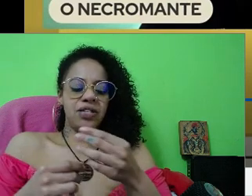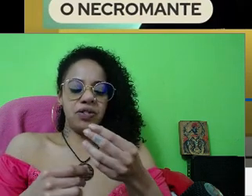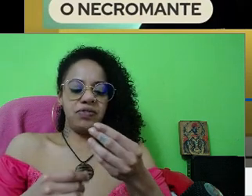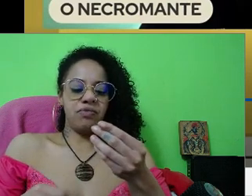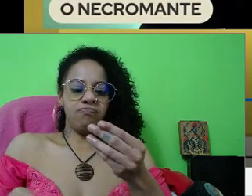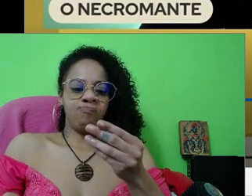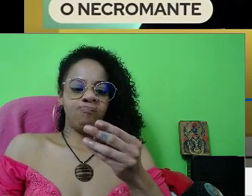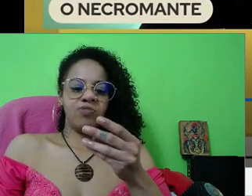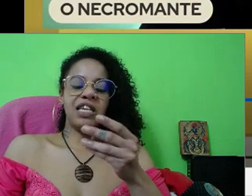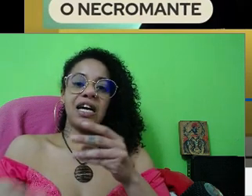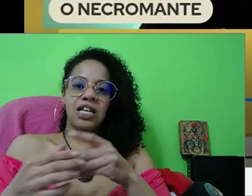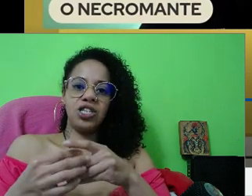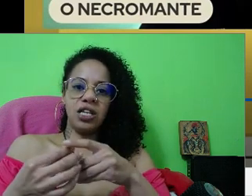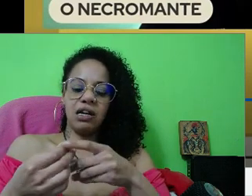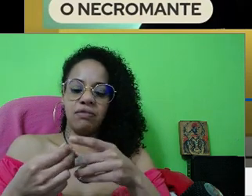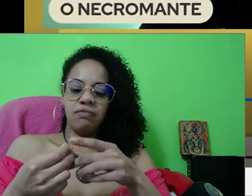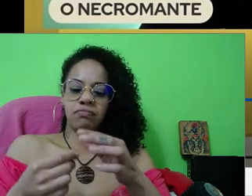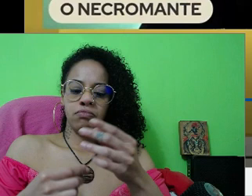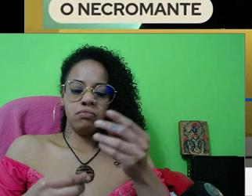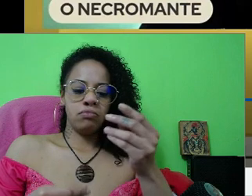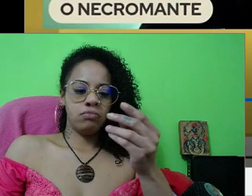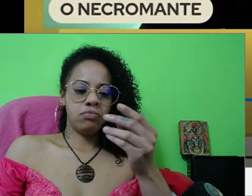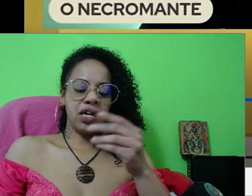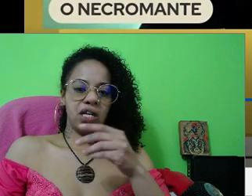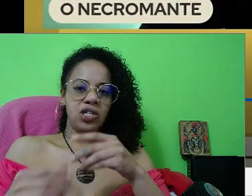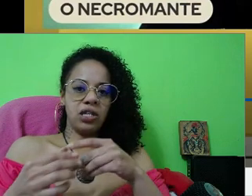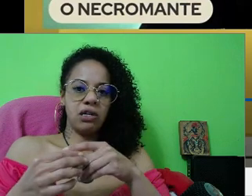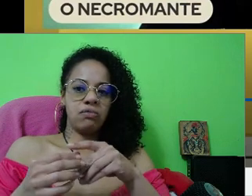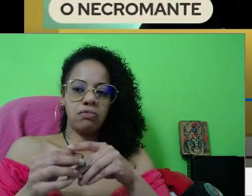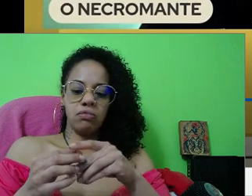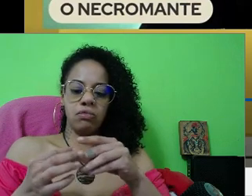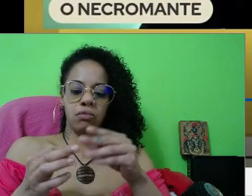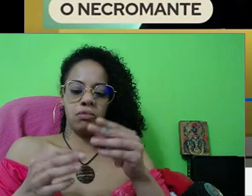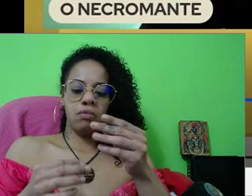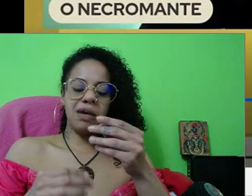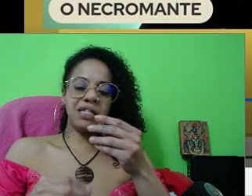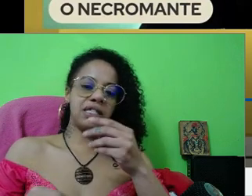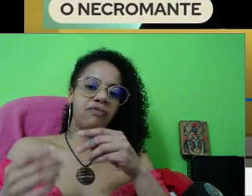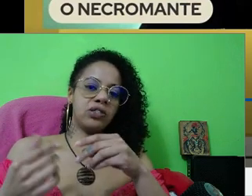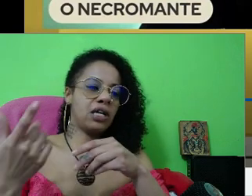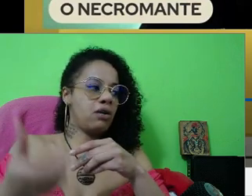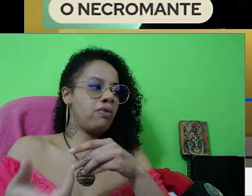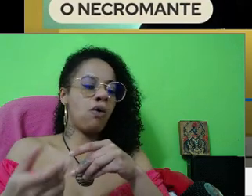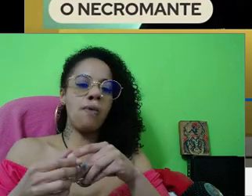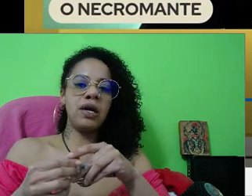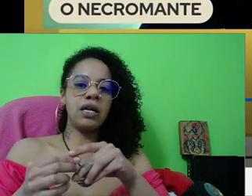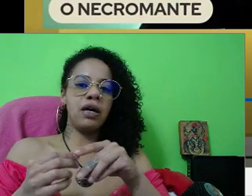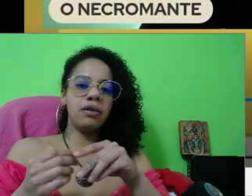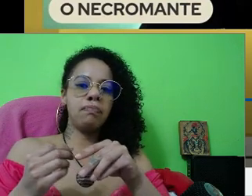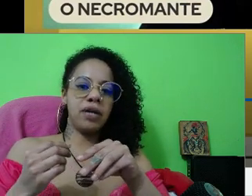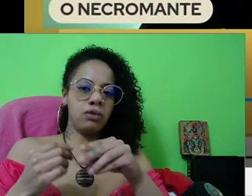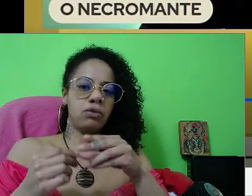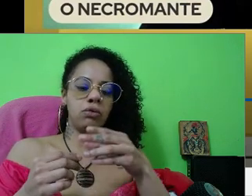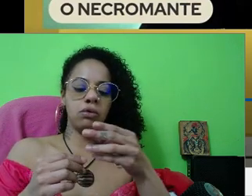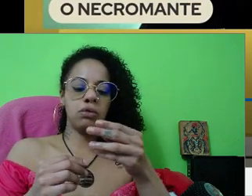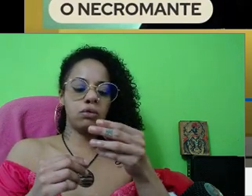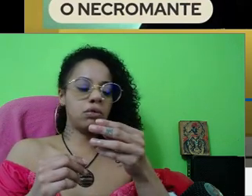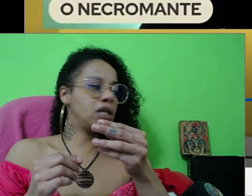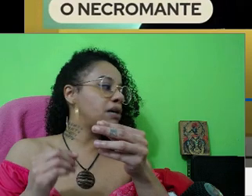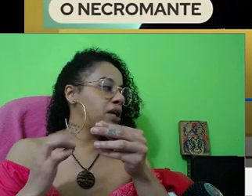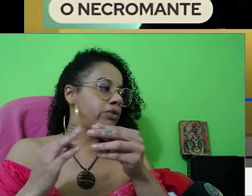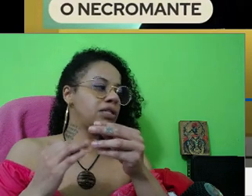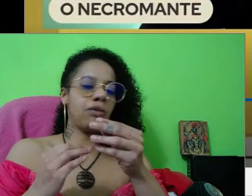incomodados viu você acredita Você acredita mas assim você não é um homem né branco